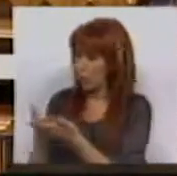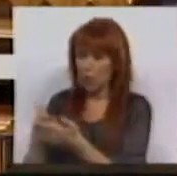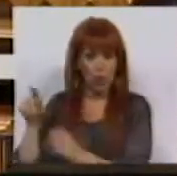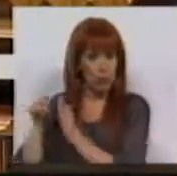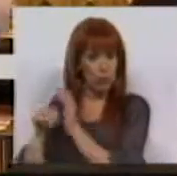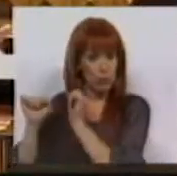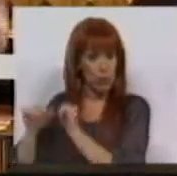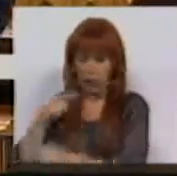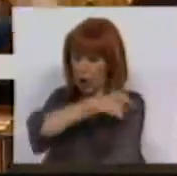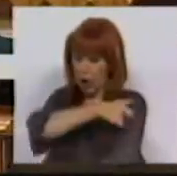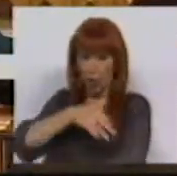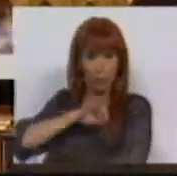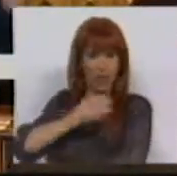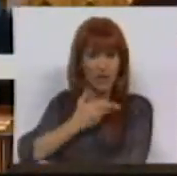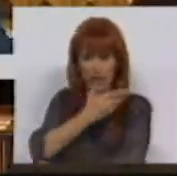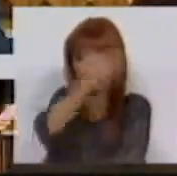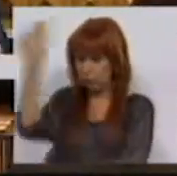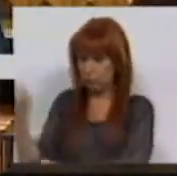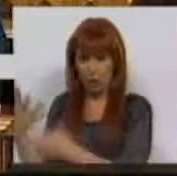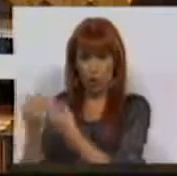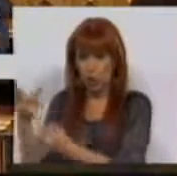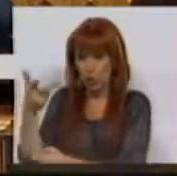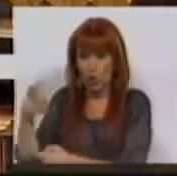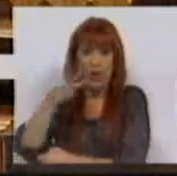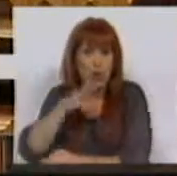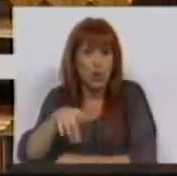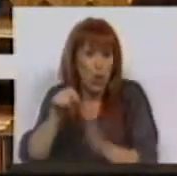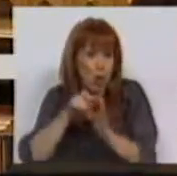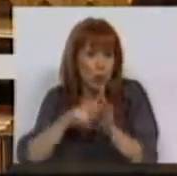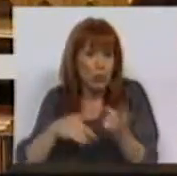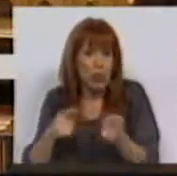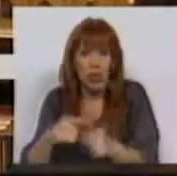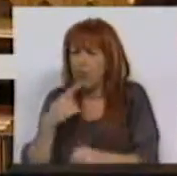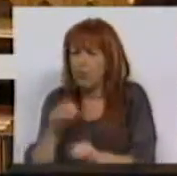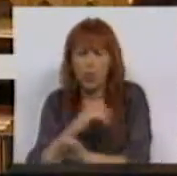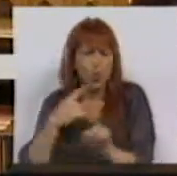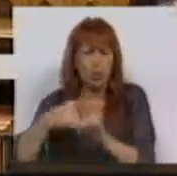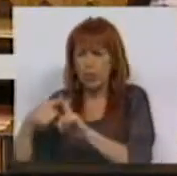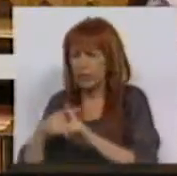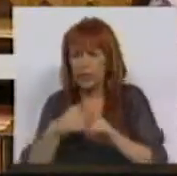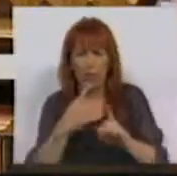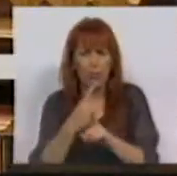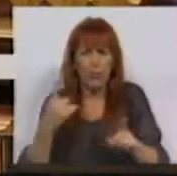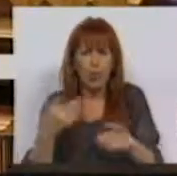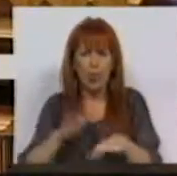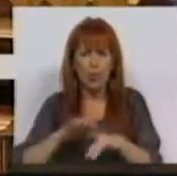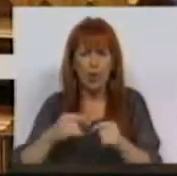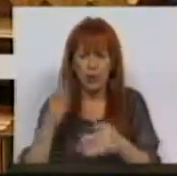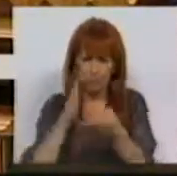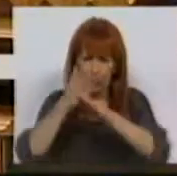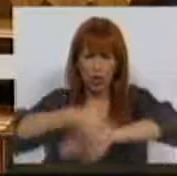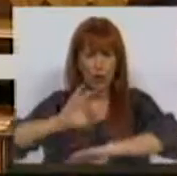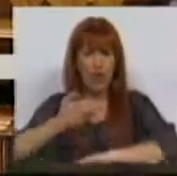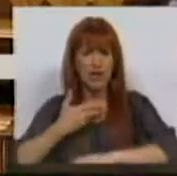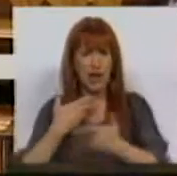o memorando em nome do PSD com a Troika, disse: o memorando está muito beneficiado por causa da intervenção